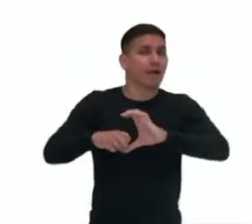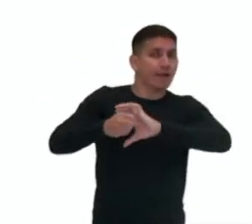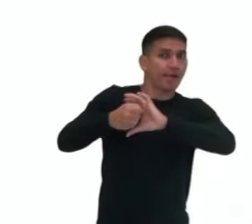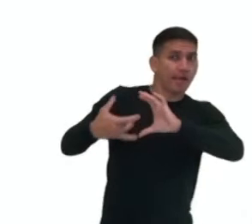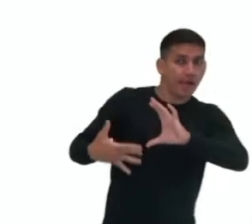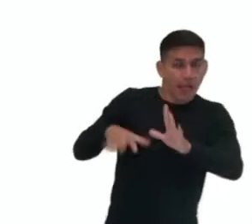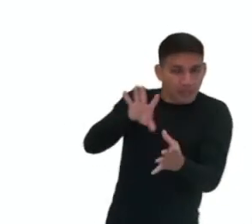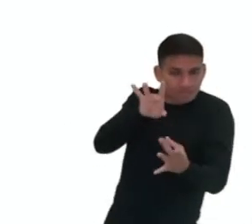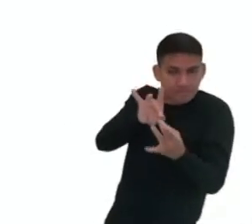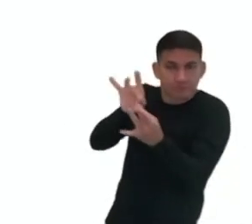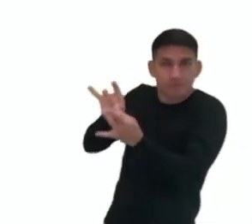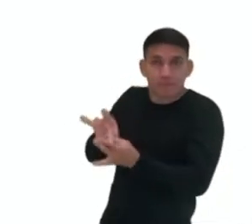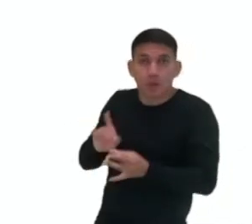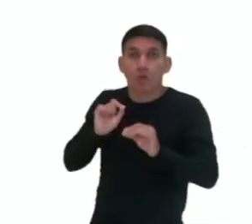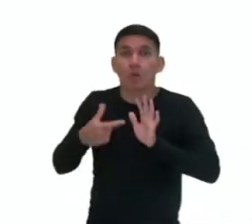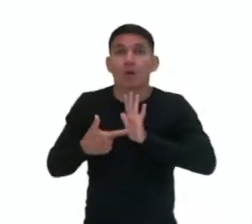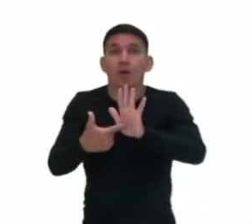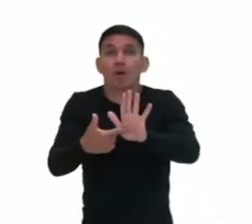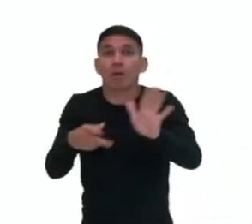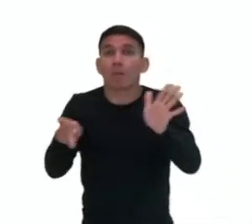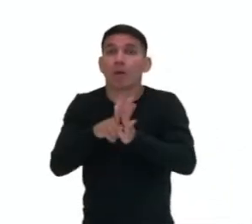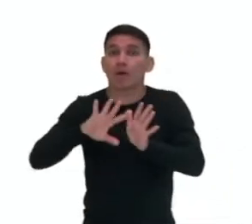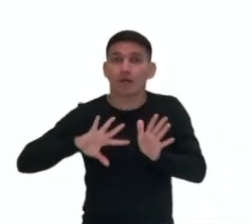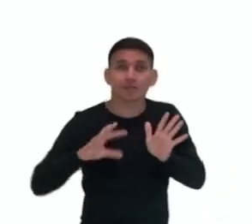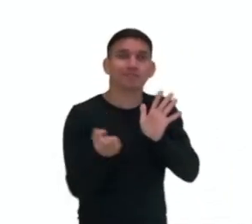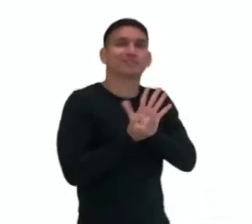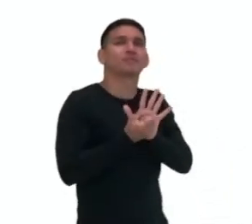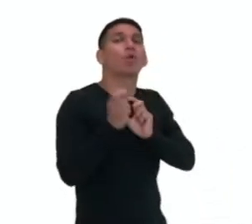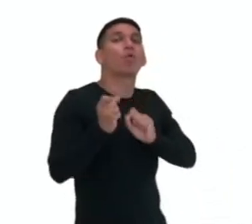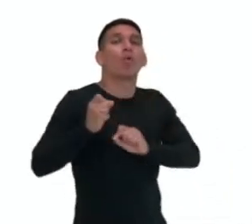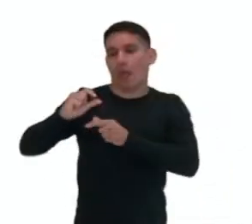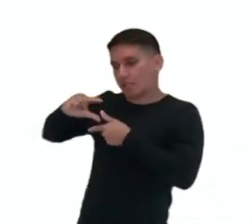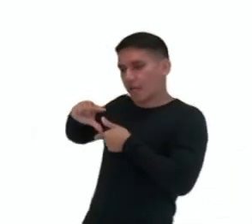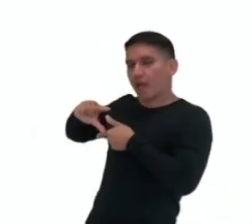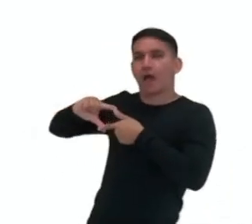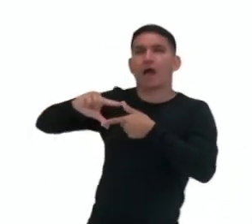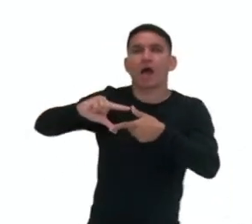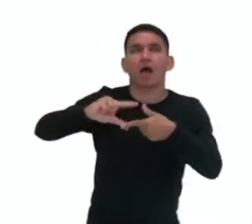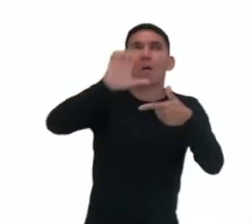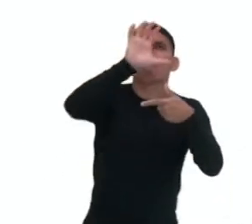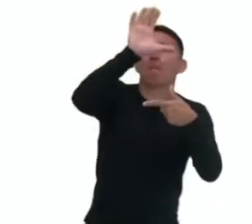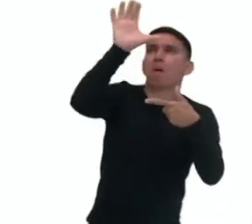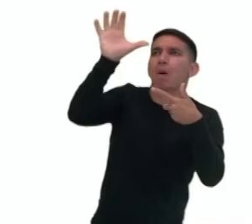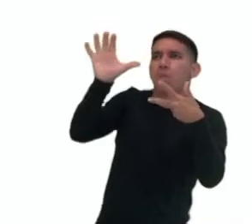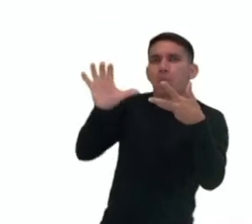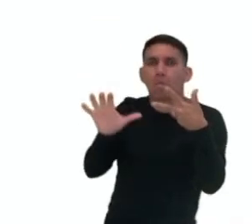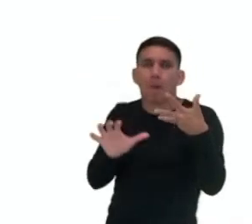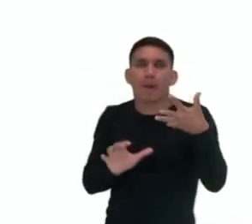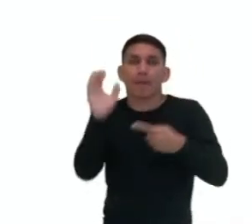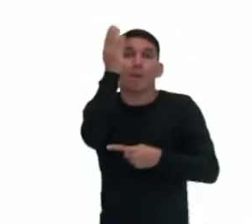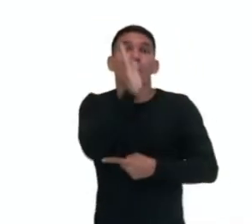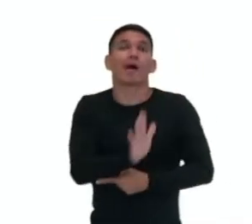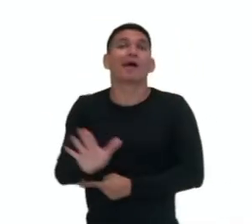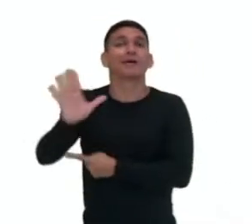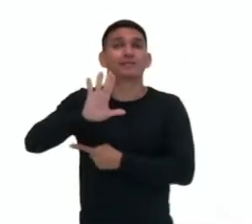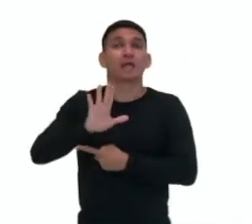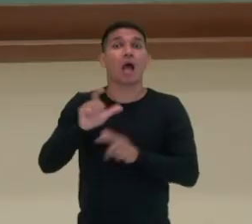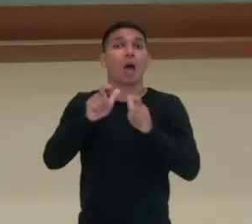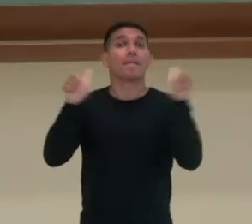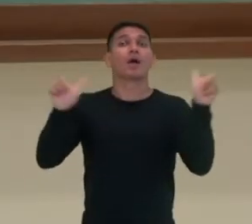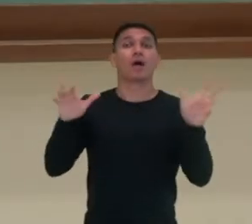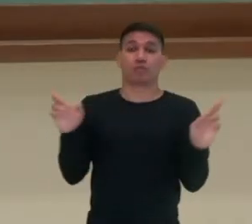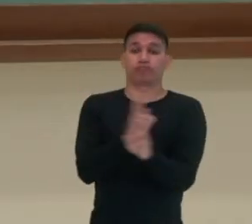características específicas a presença marcante das tradições regionais e muitas delas vinculadas ao sagrado.